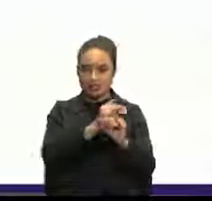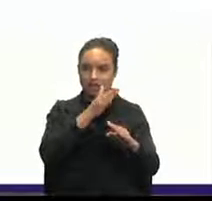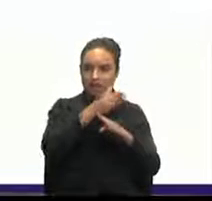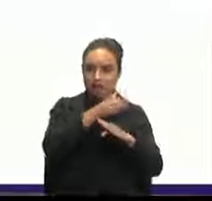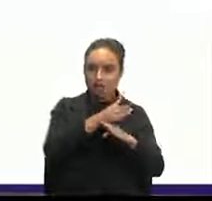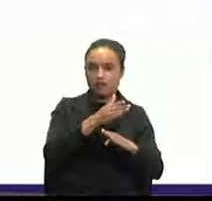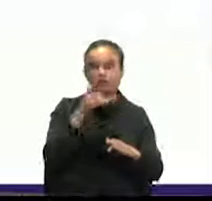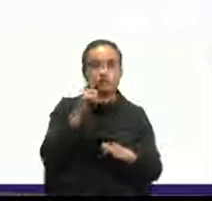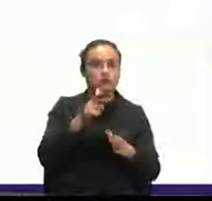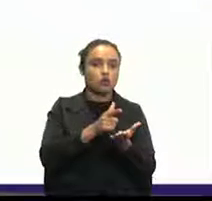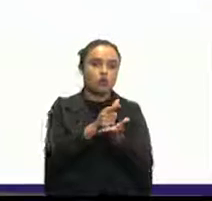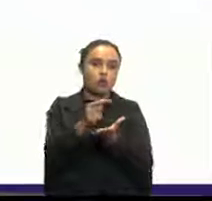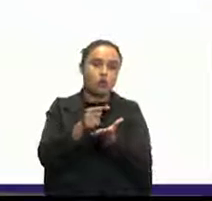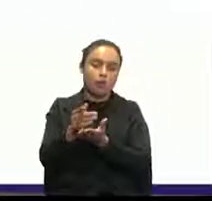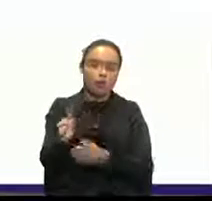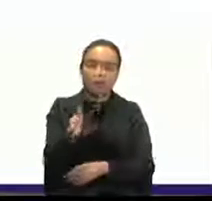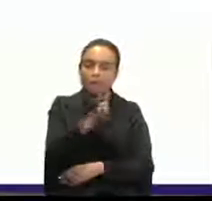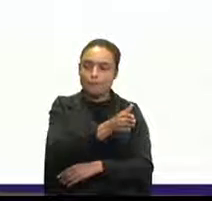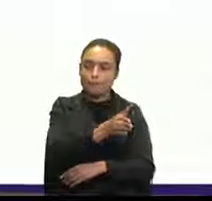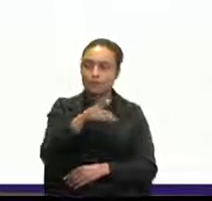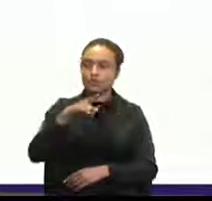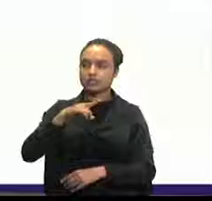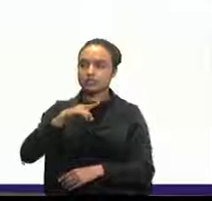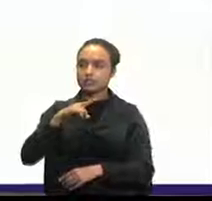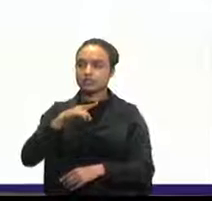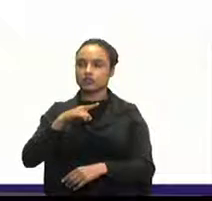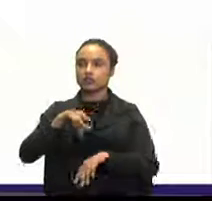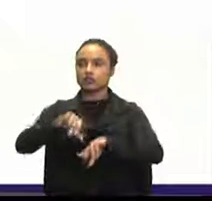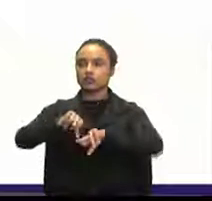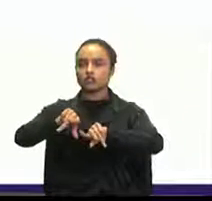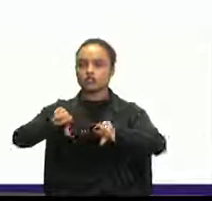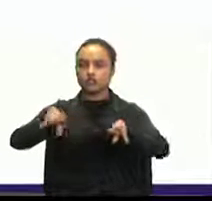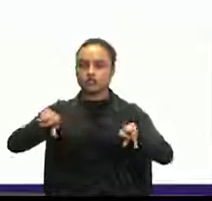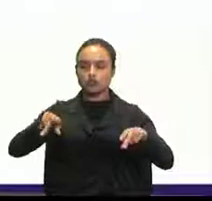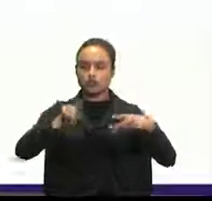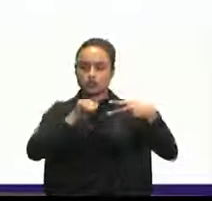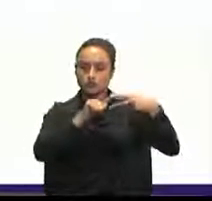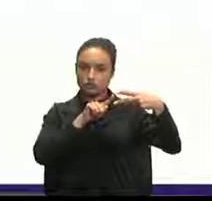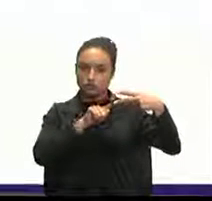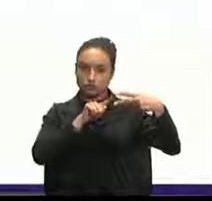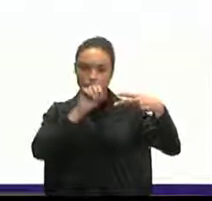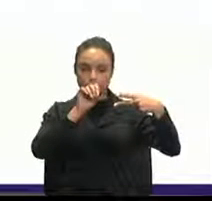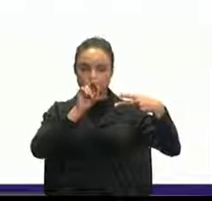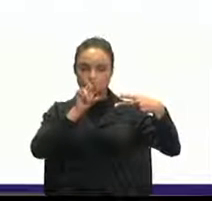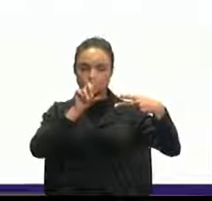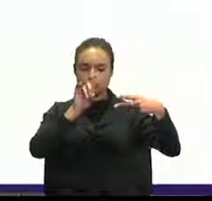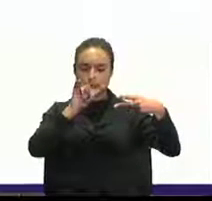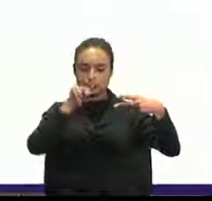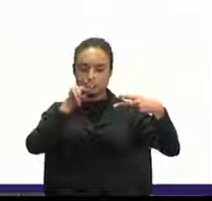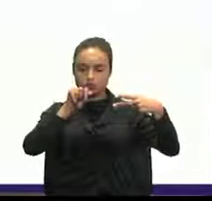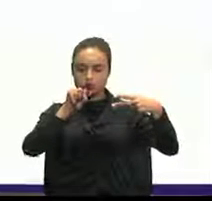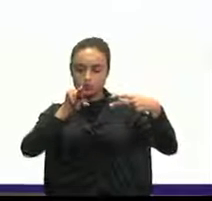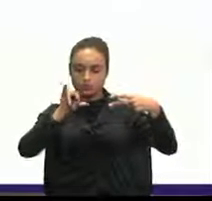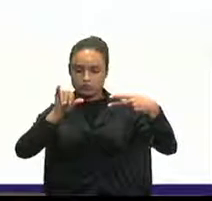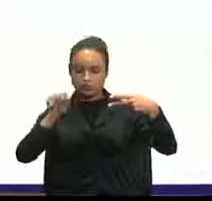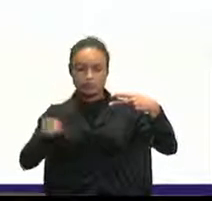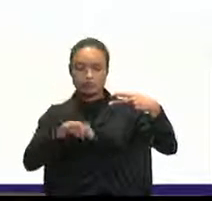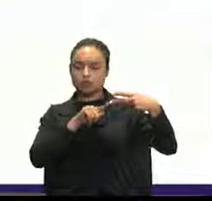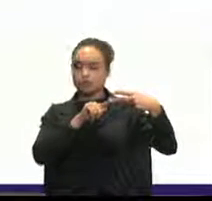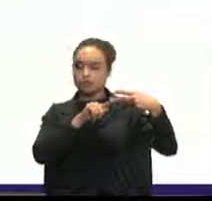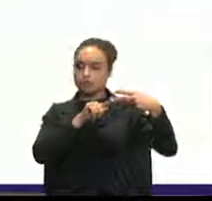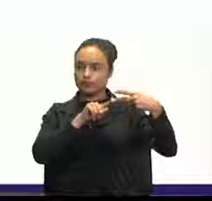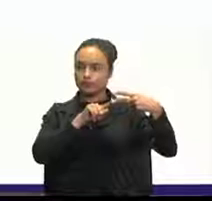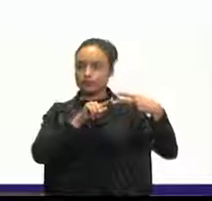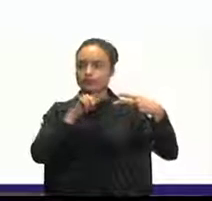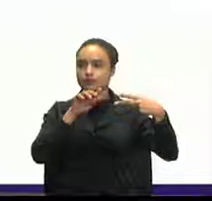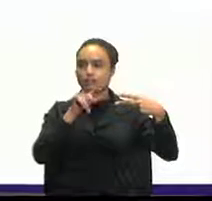existem tipos de ações nós temos ações ordinárias e preferenciais uma ação ordinária ela dá direito a